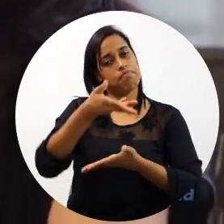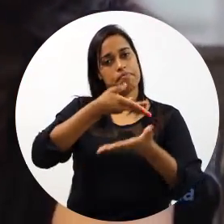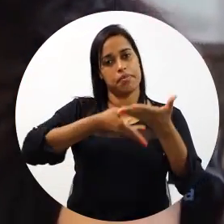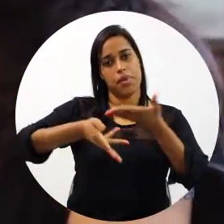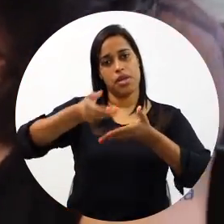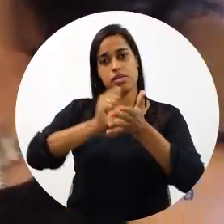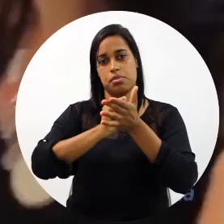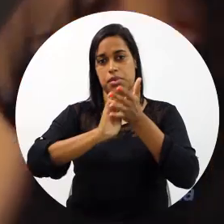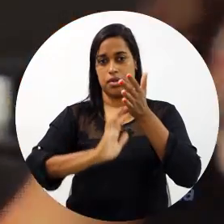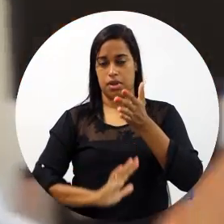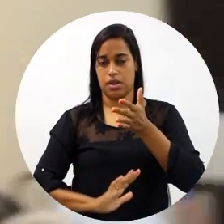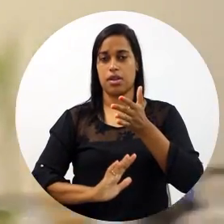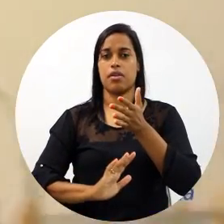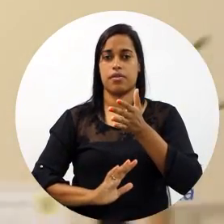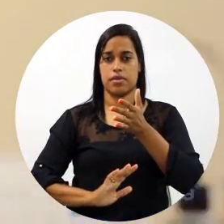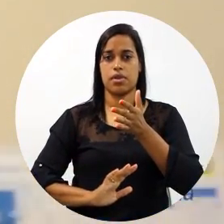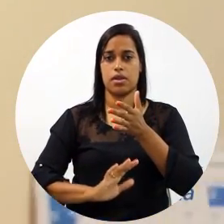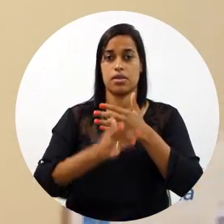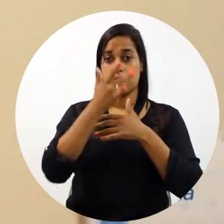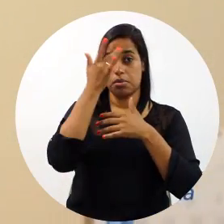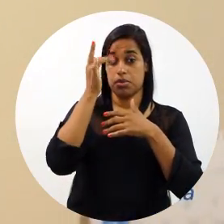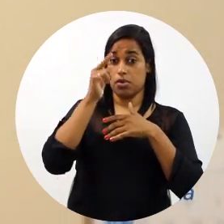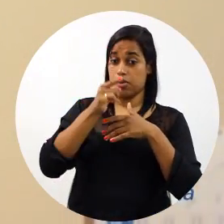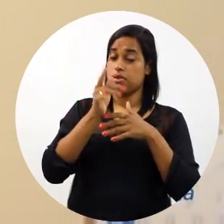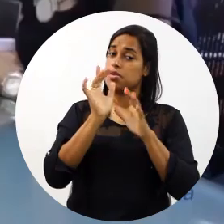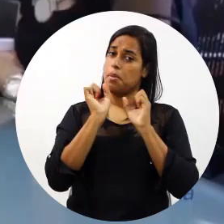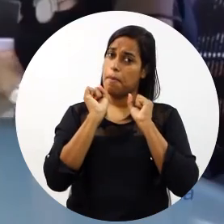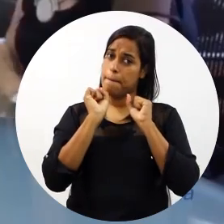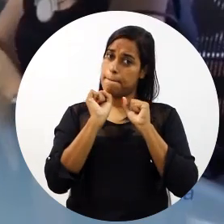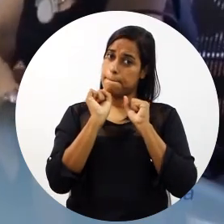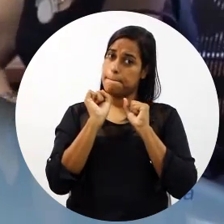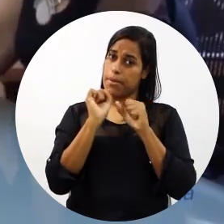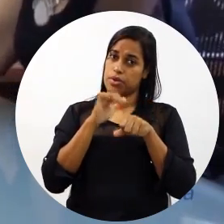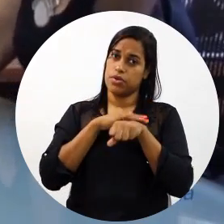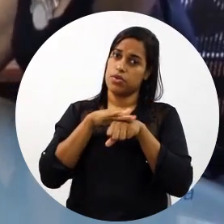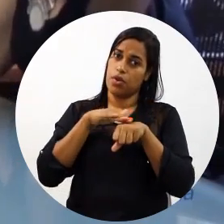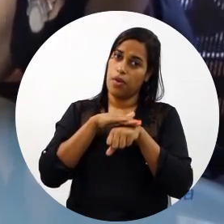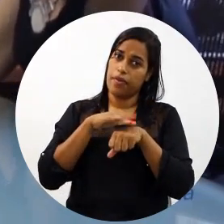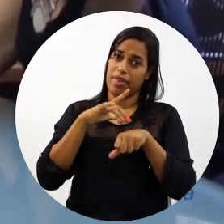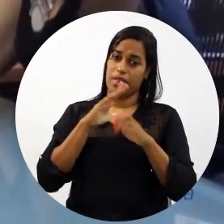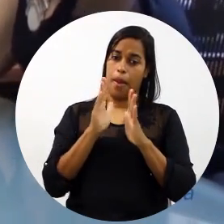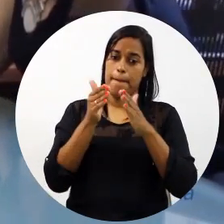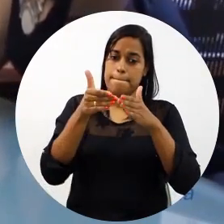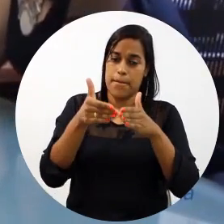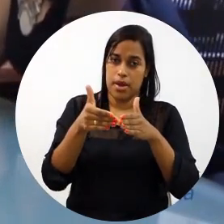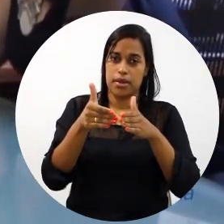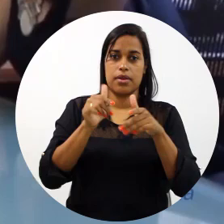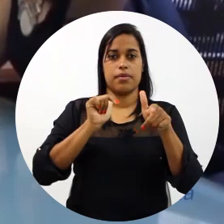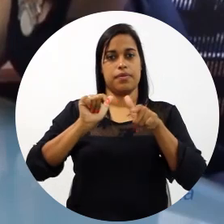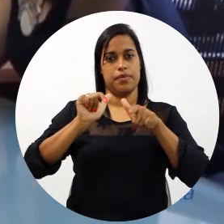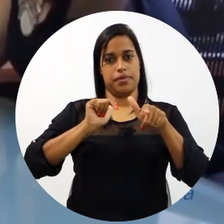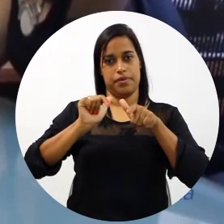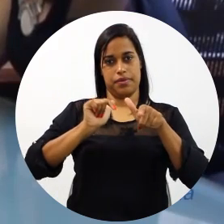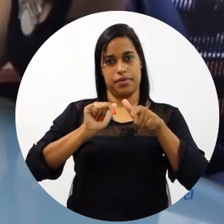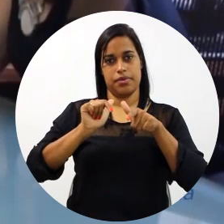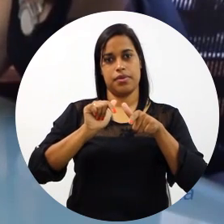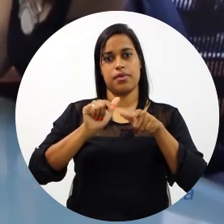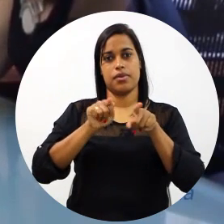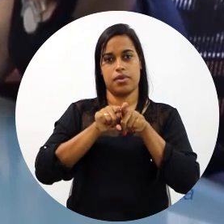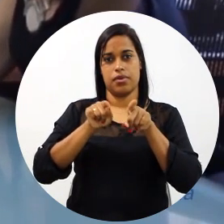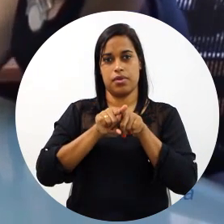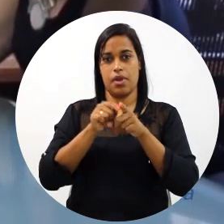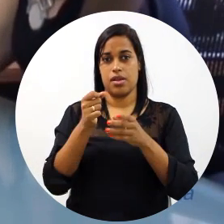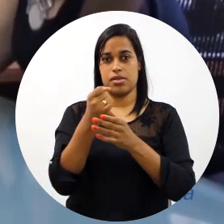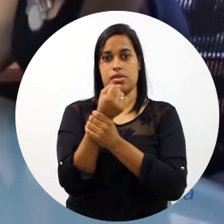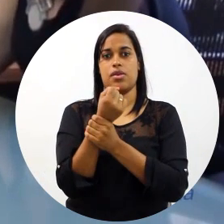das atividades, é alguém com quem você pode contar. Existem mecanismos também de poder trabalhar a questão